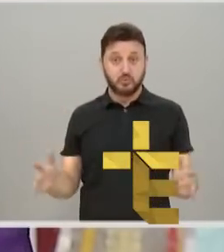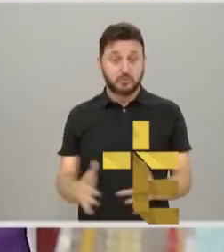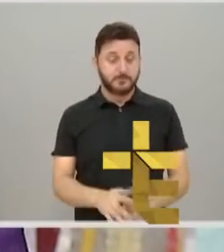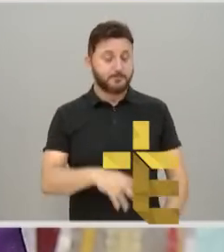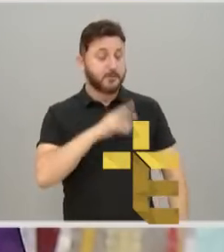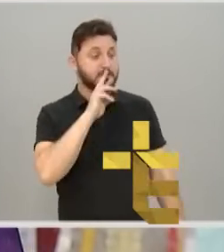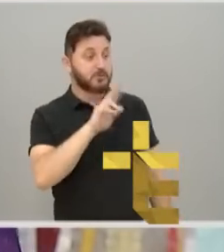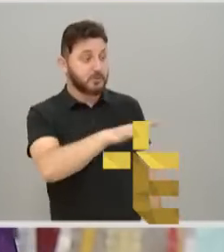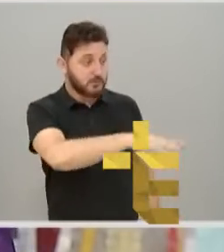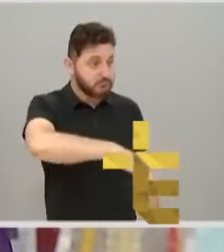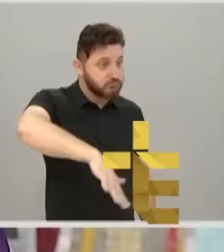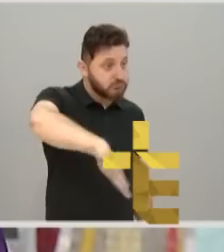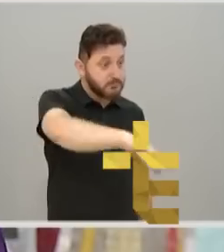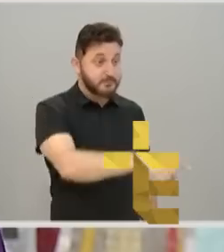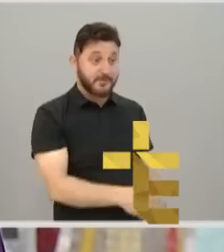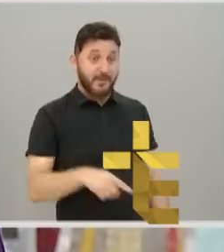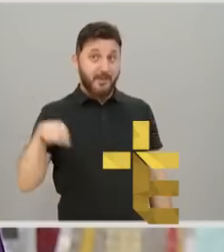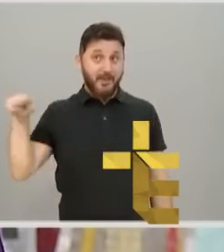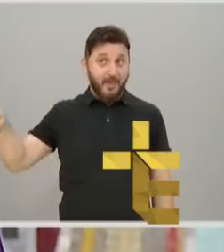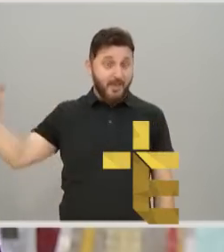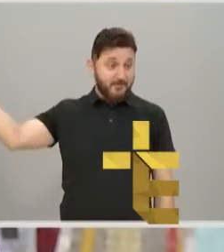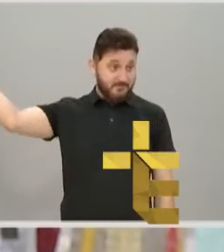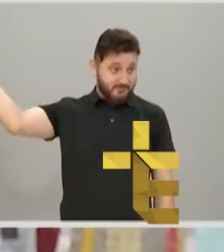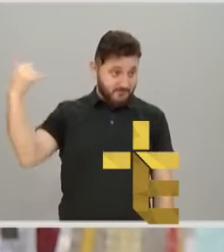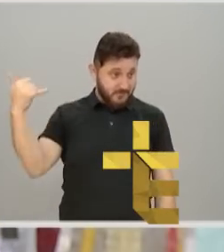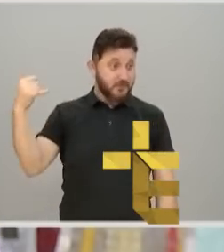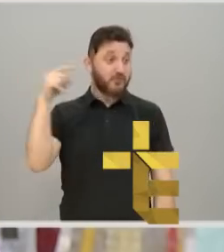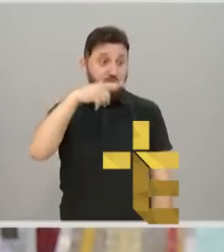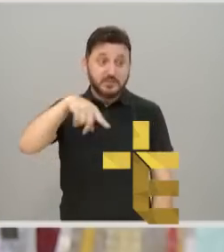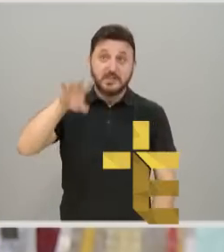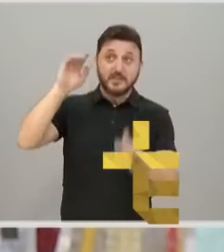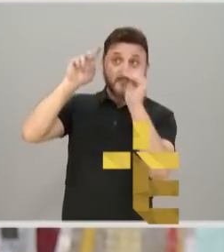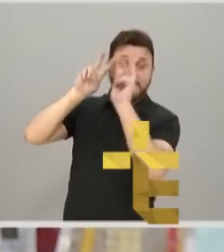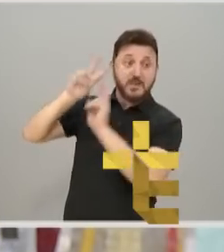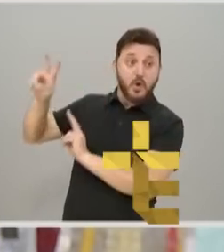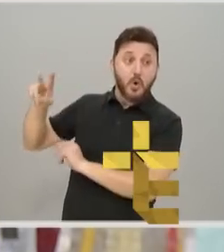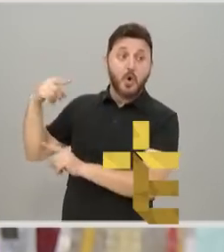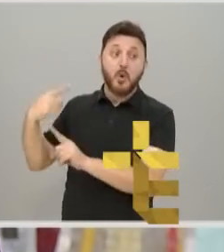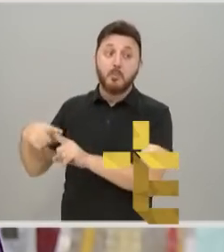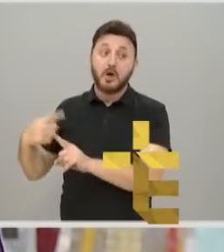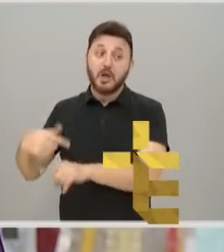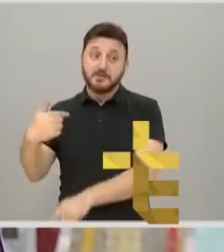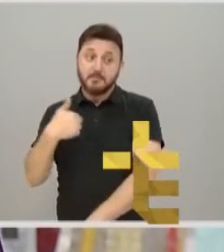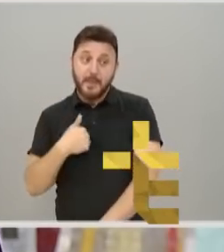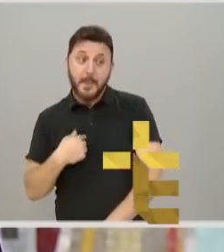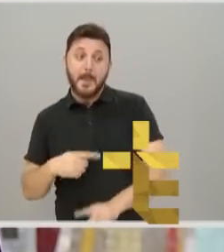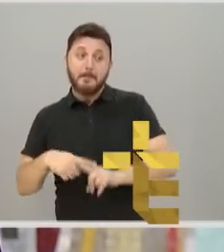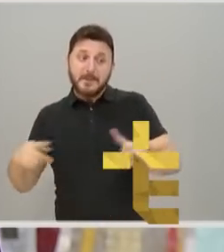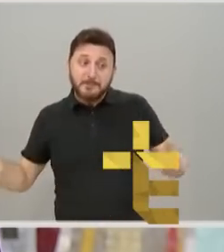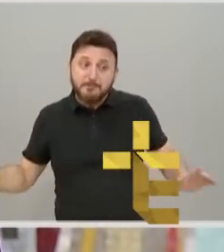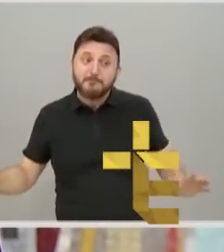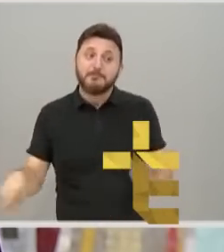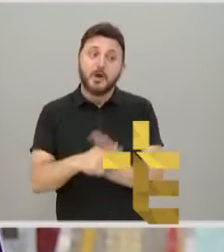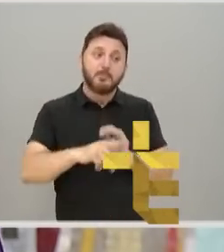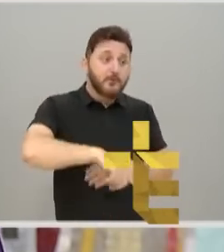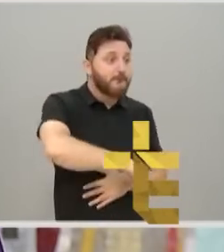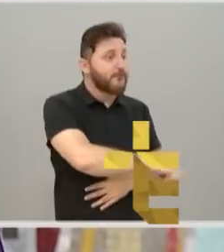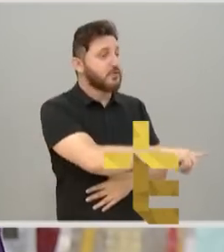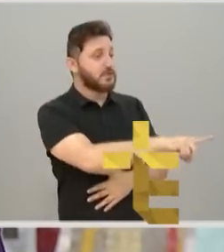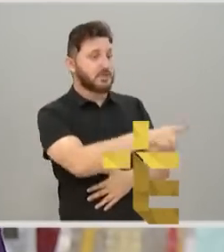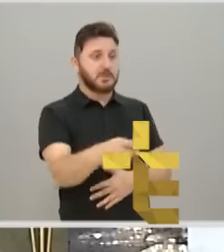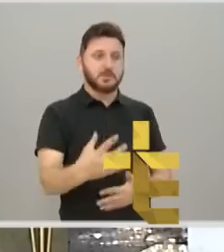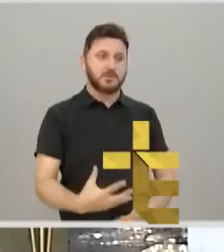disse: esta voz que ouvistes não foi por causa de mim, mas por causa de